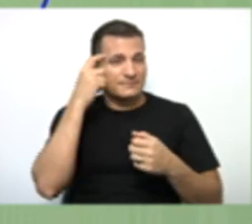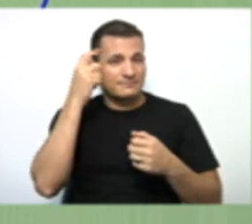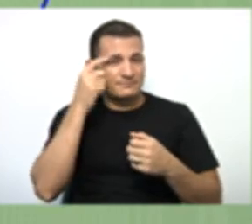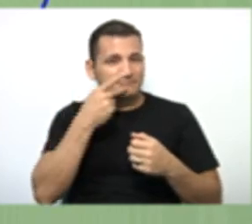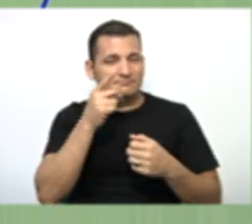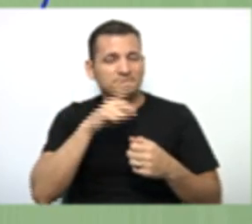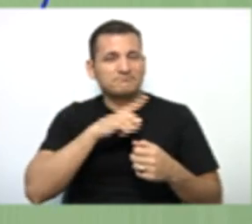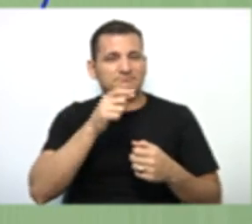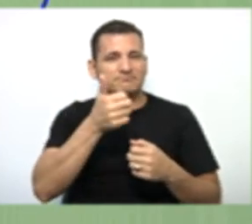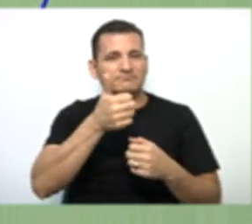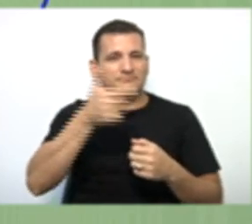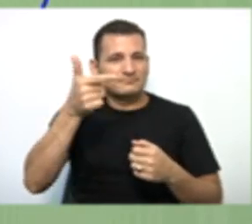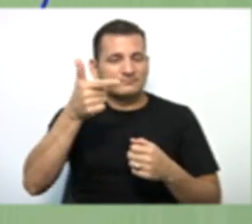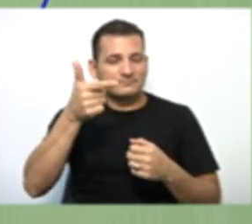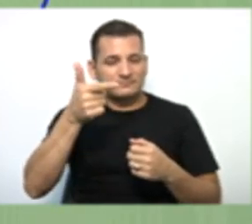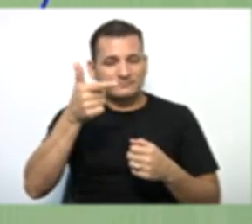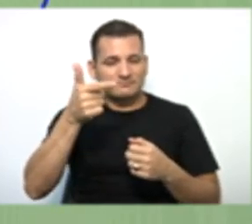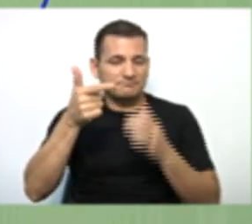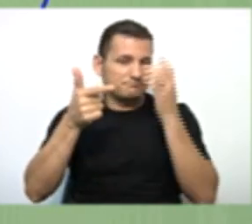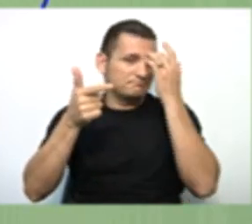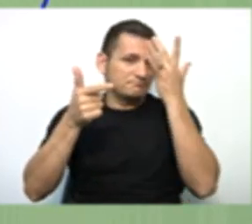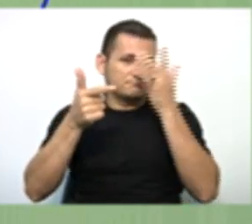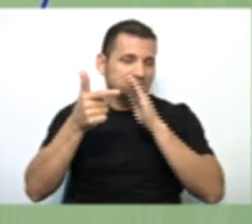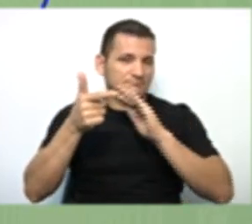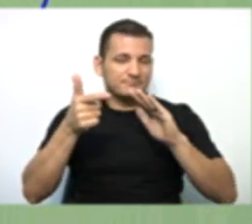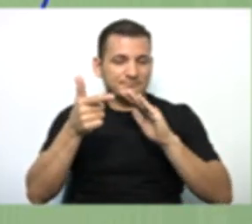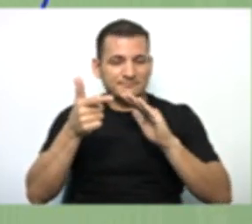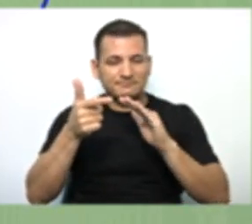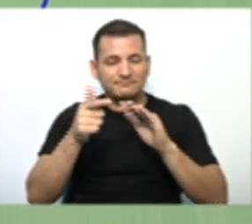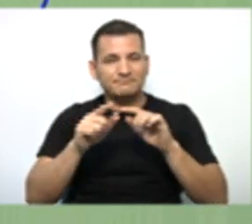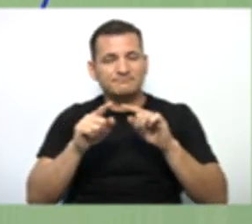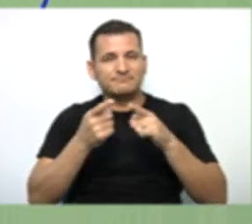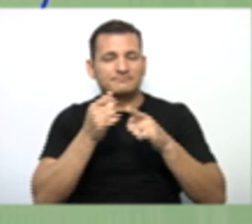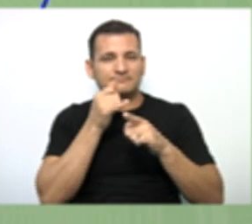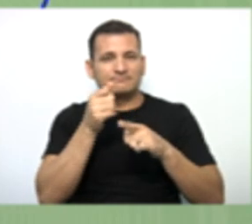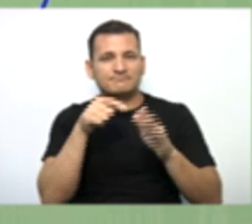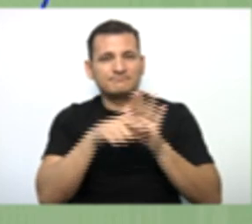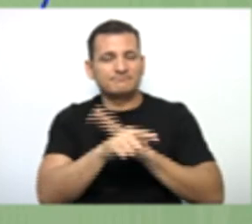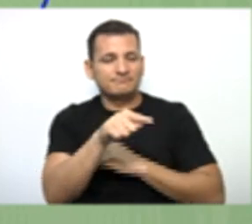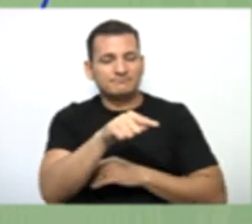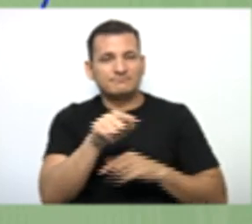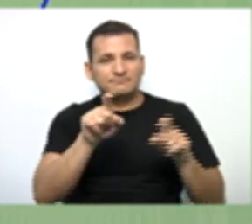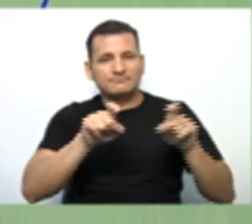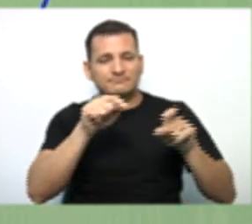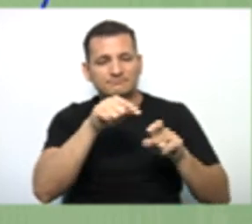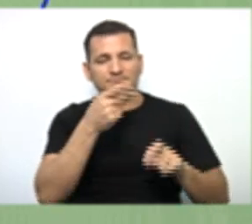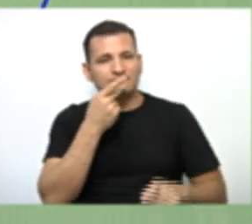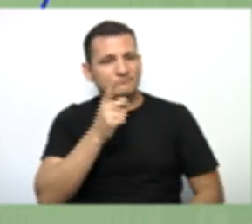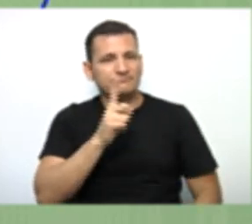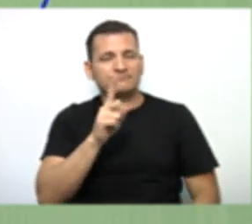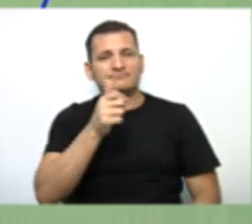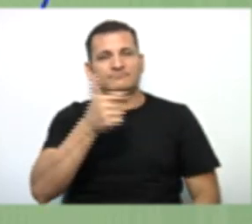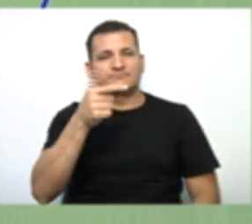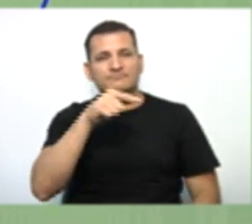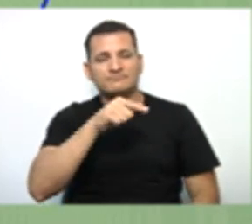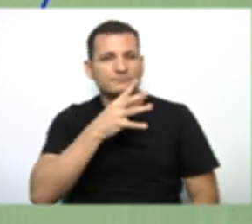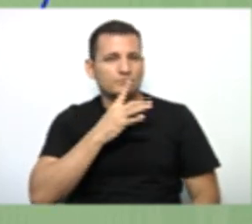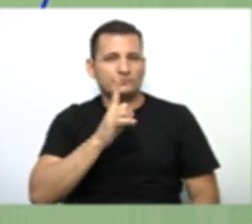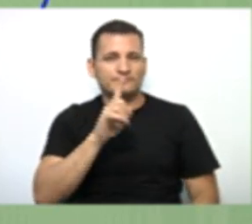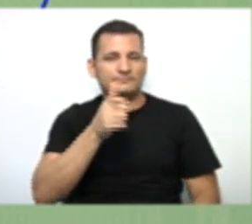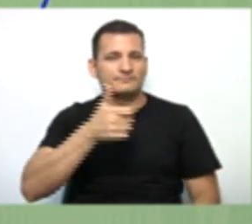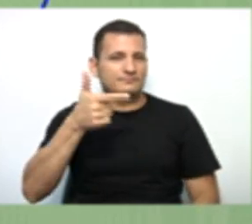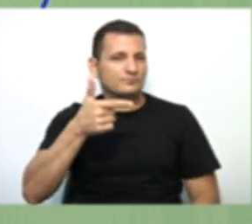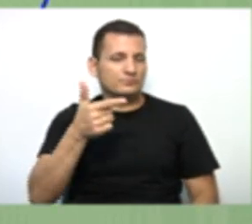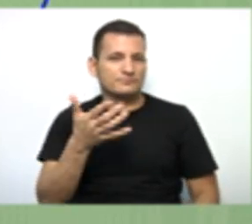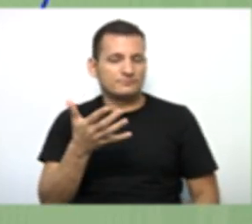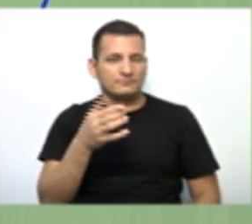falar, tem 12. Isso é fácil. Mas se você perguntar para o computador não vai falar 12, ele não conhece 12,